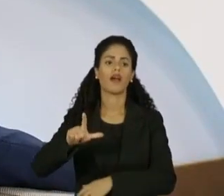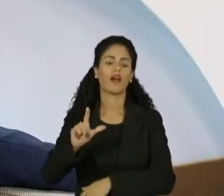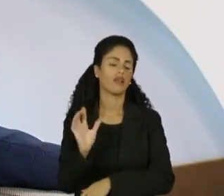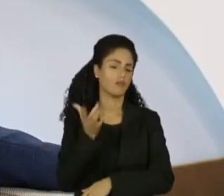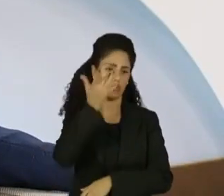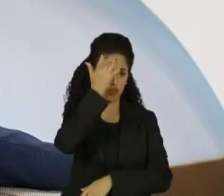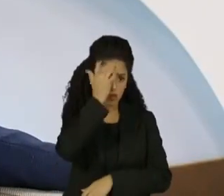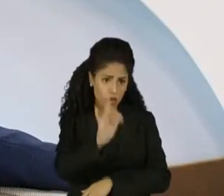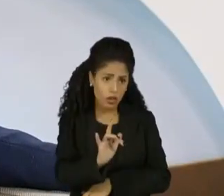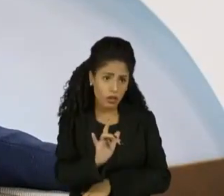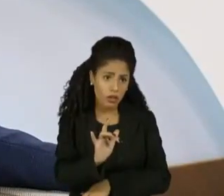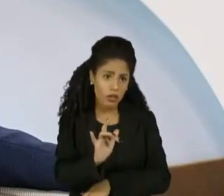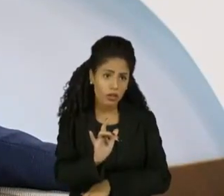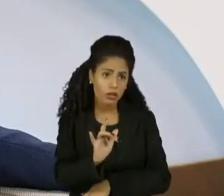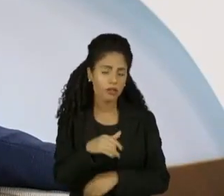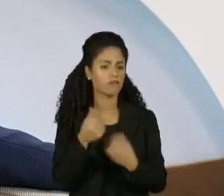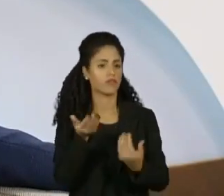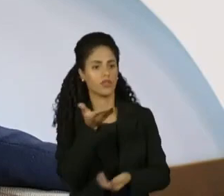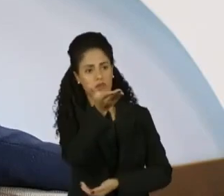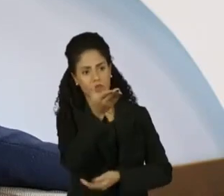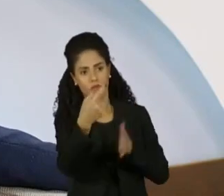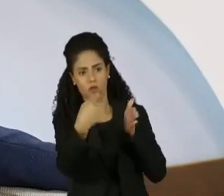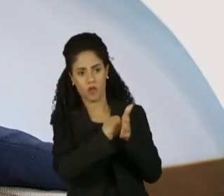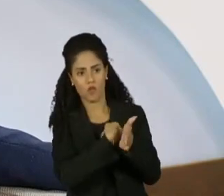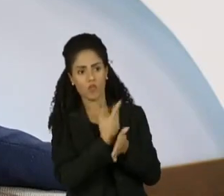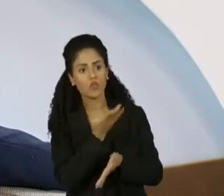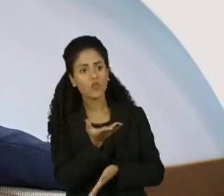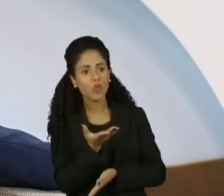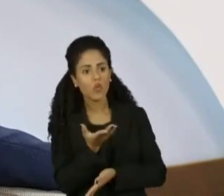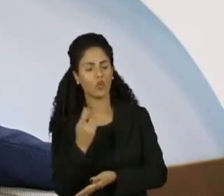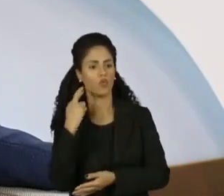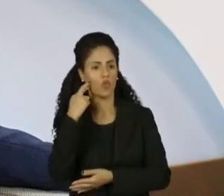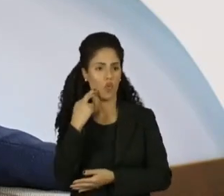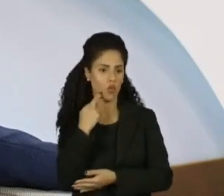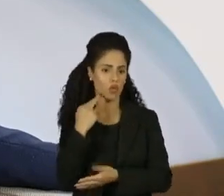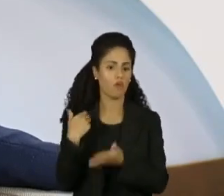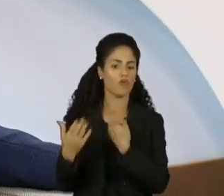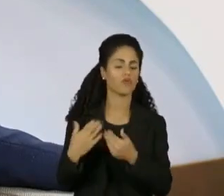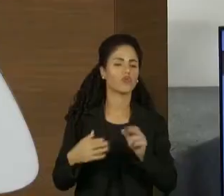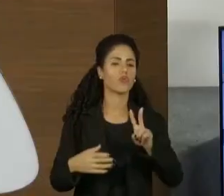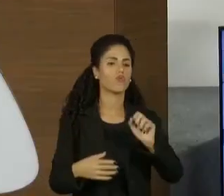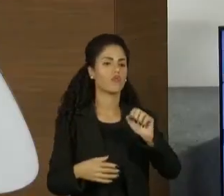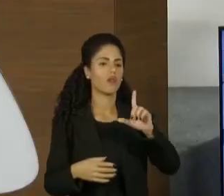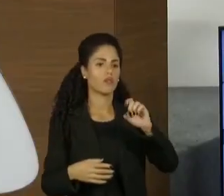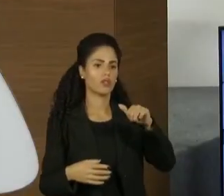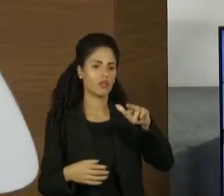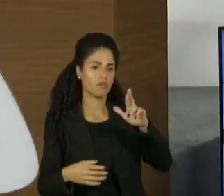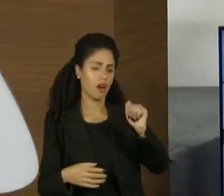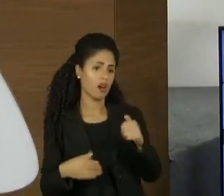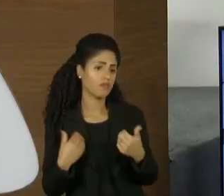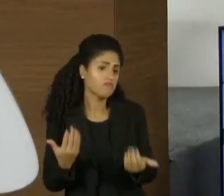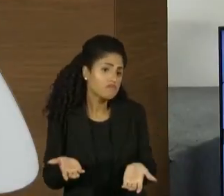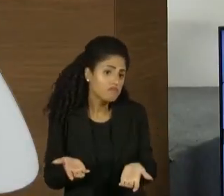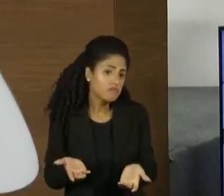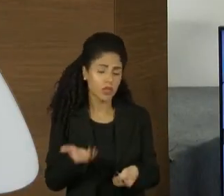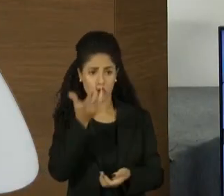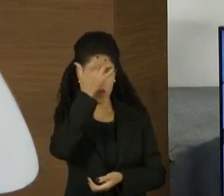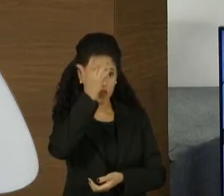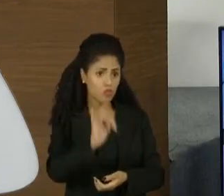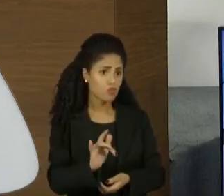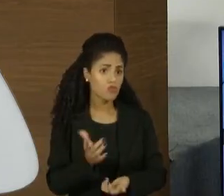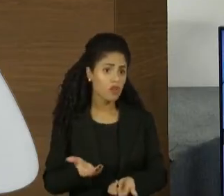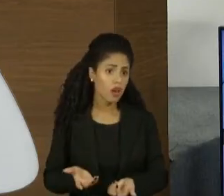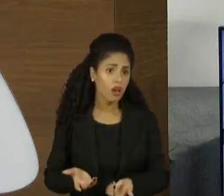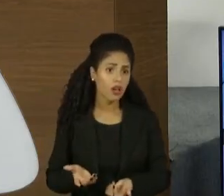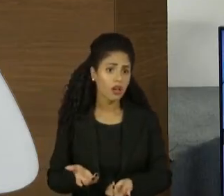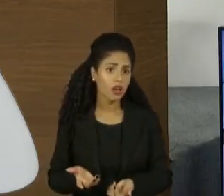referindo especificamente a essa situação que você está dizendo do Rodrigo. Se ele conversou com o Valdemar, é uma conversa entre ele e o Valdemar. Eu não sei.